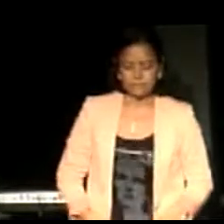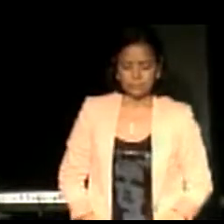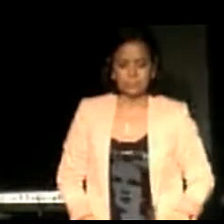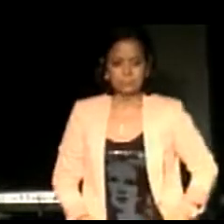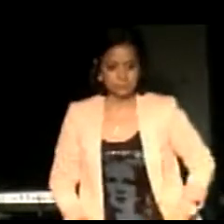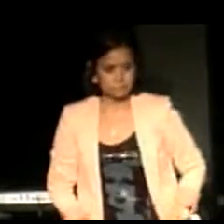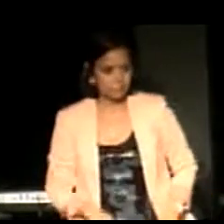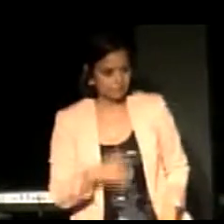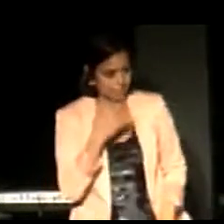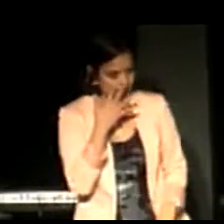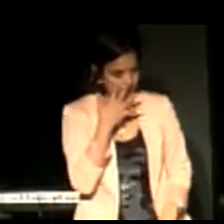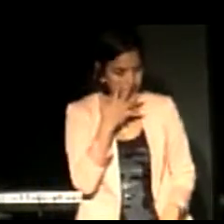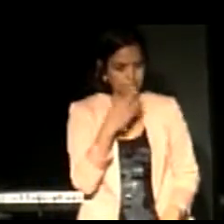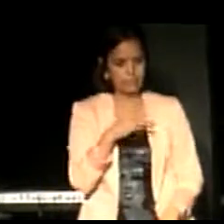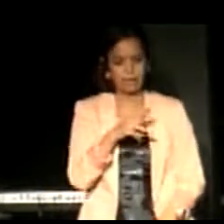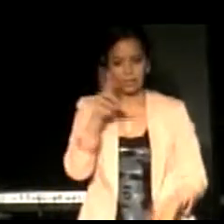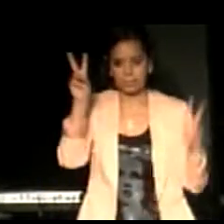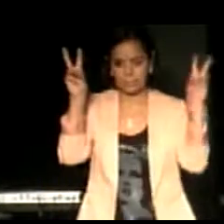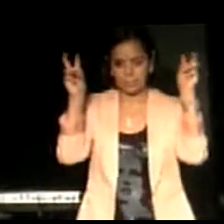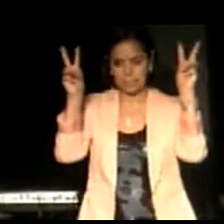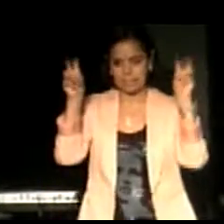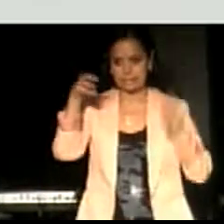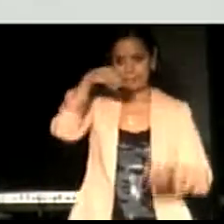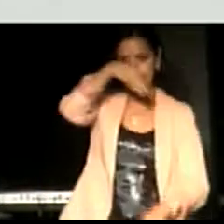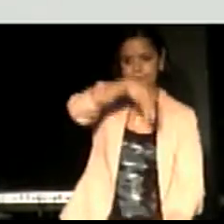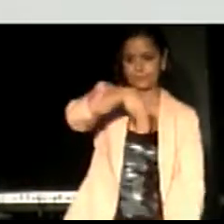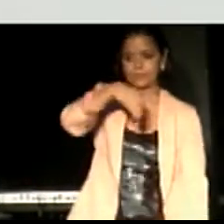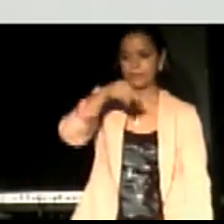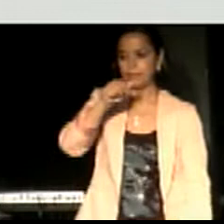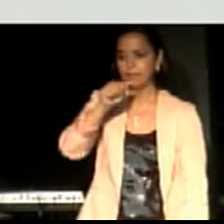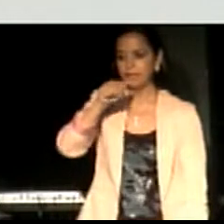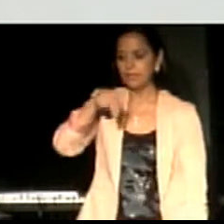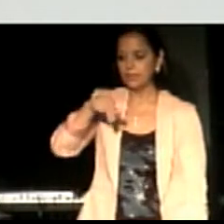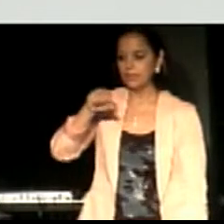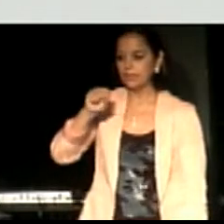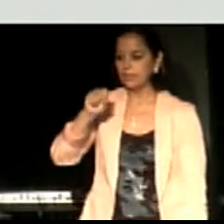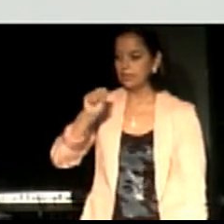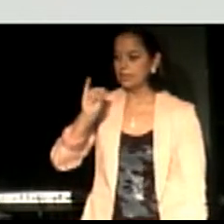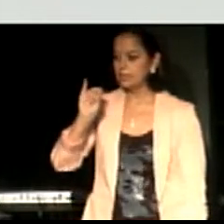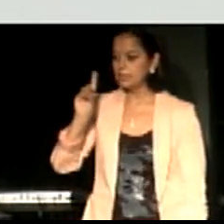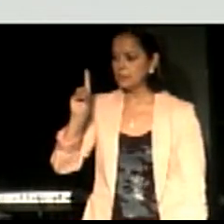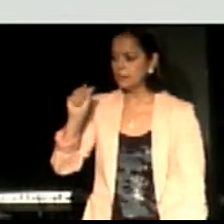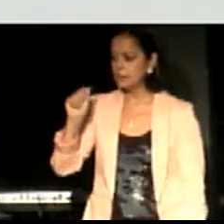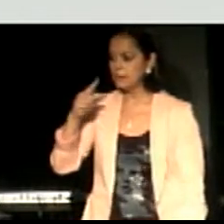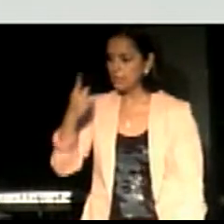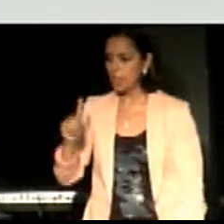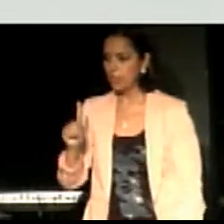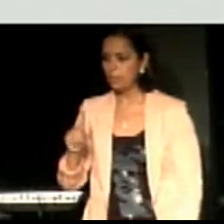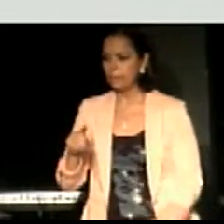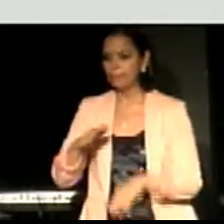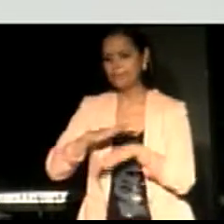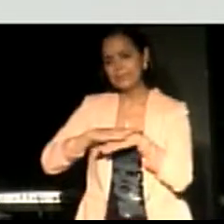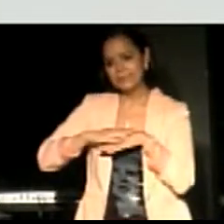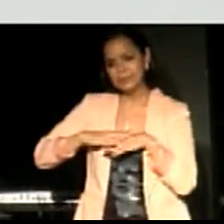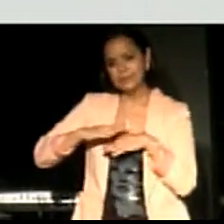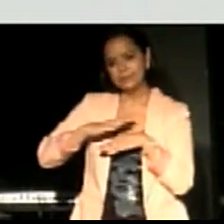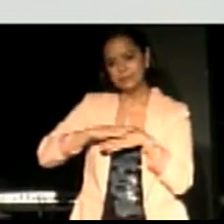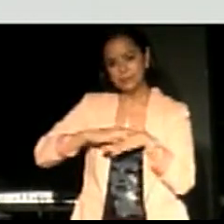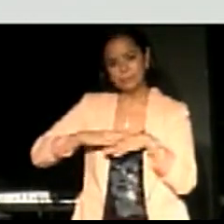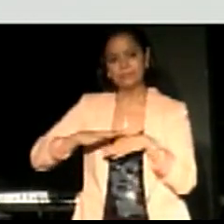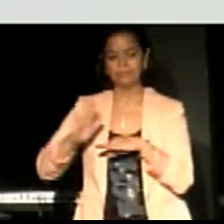Ao tratar da mansidão, eu quero lembrar a vocês que eu vou usar três